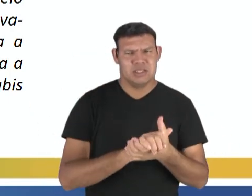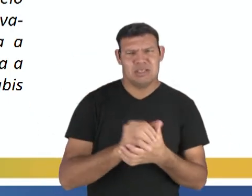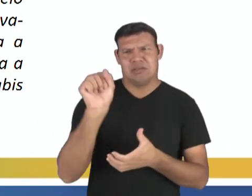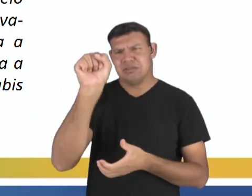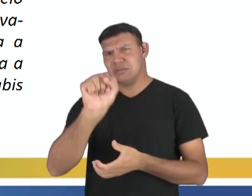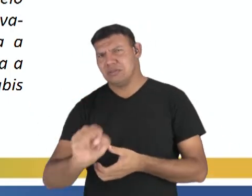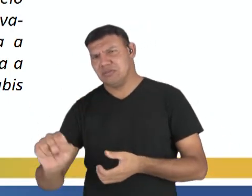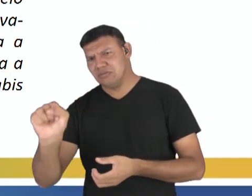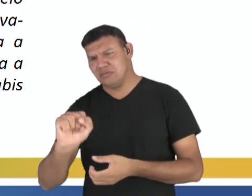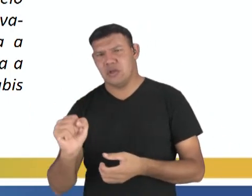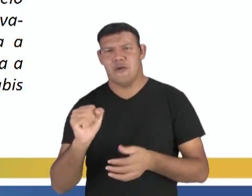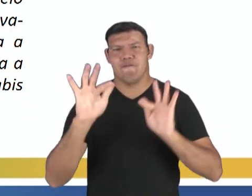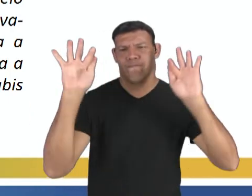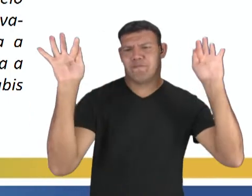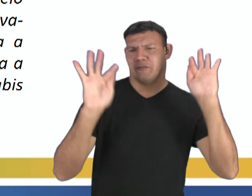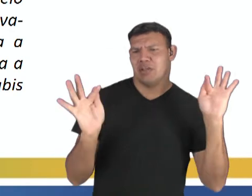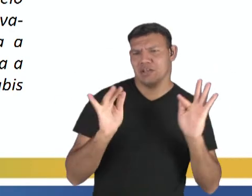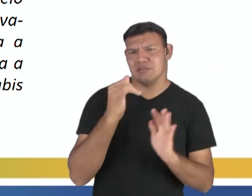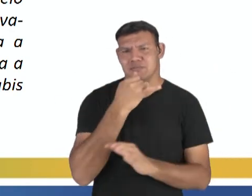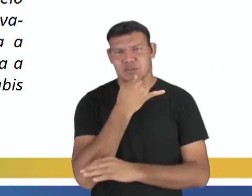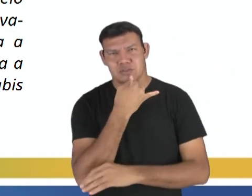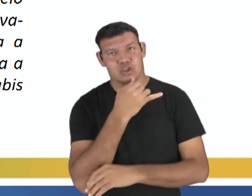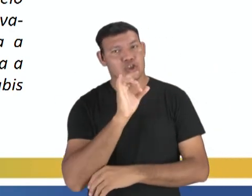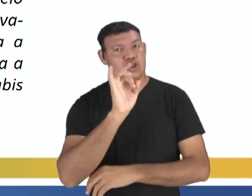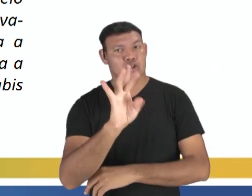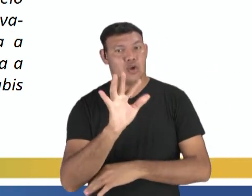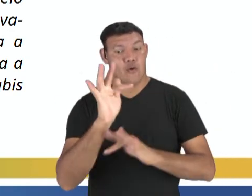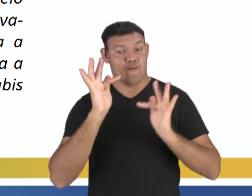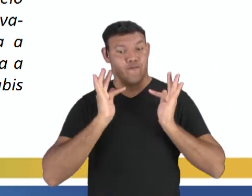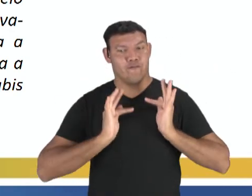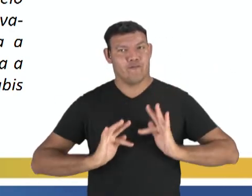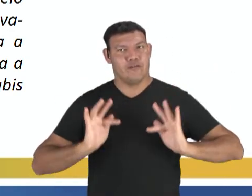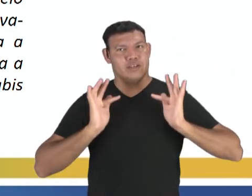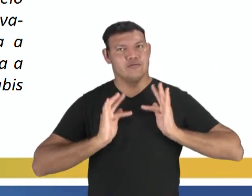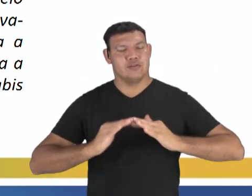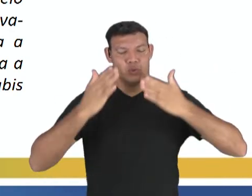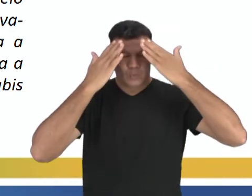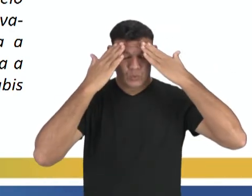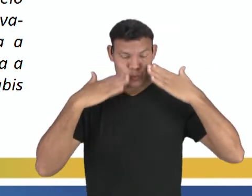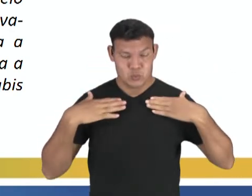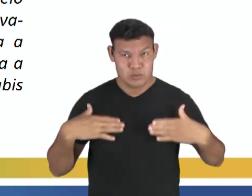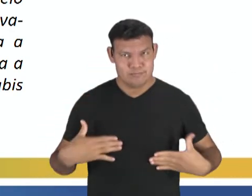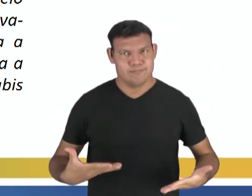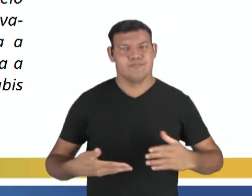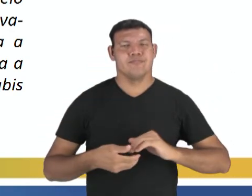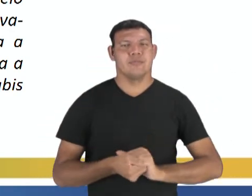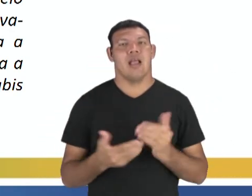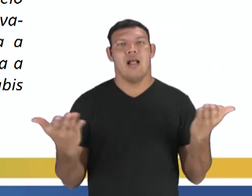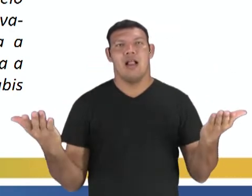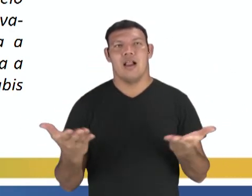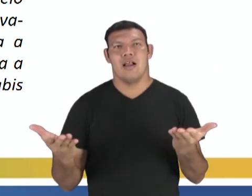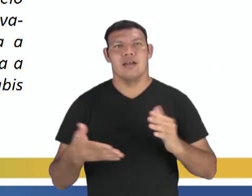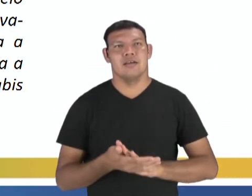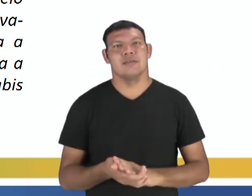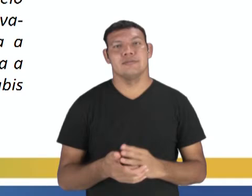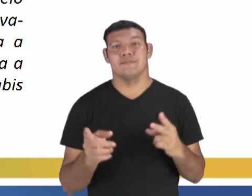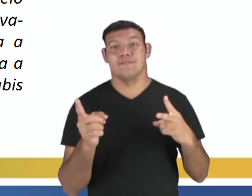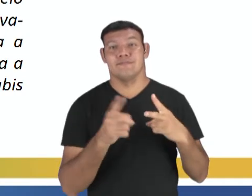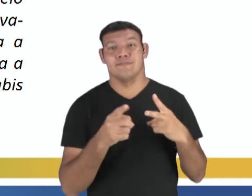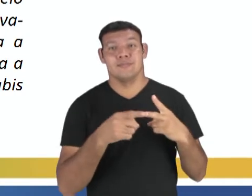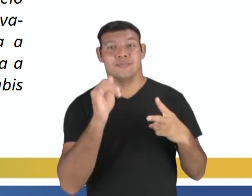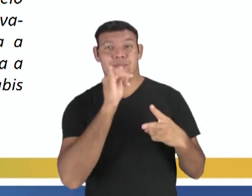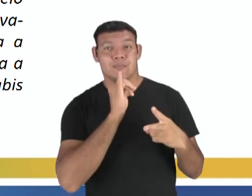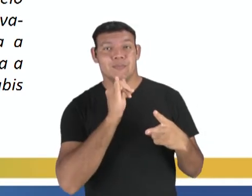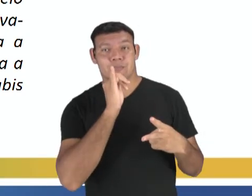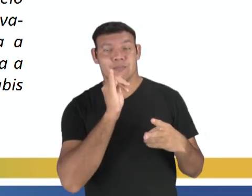era casada, se era feliz ou se era triste, só dá as características físicas. Agora, no segundo exemplo, nós